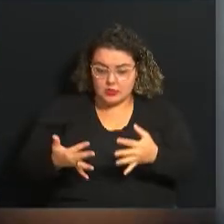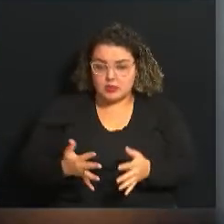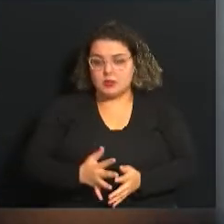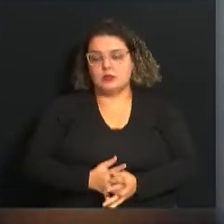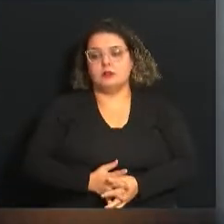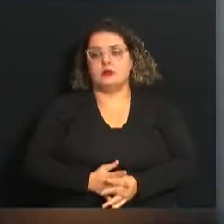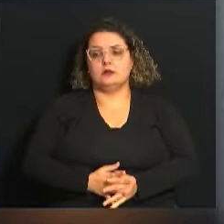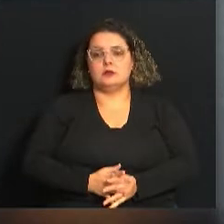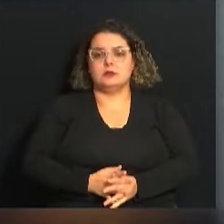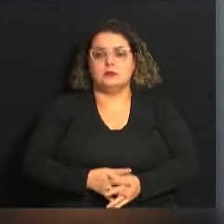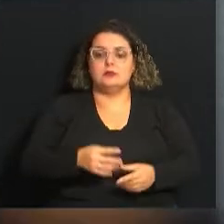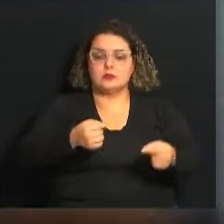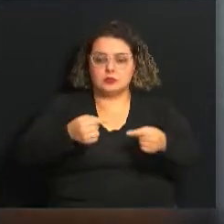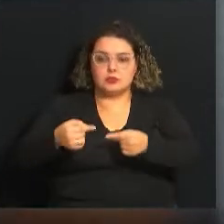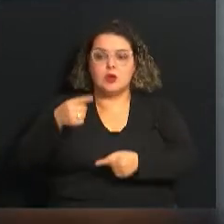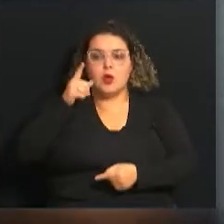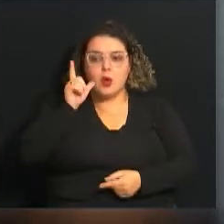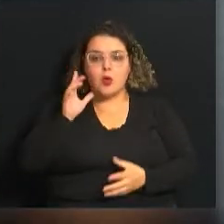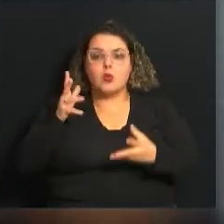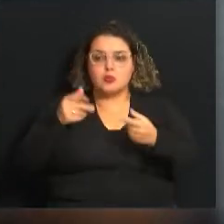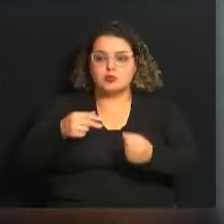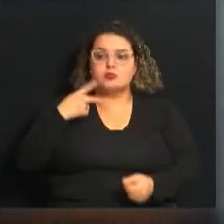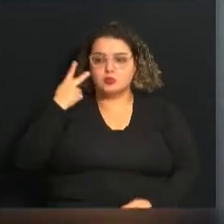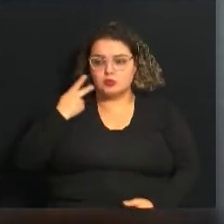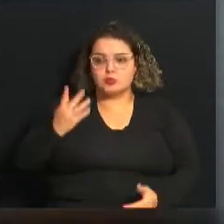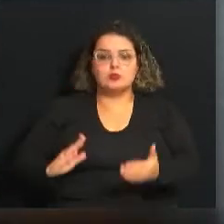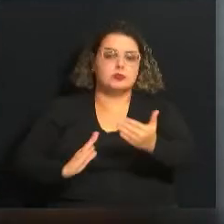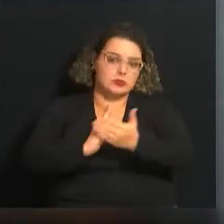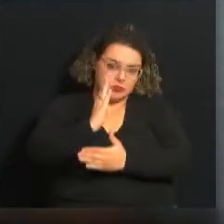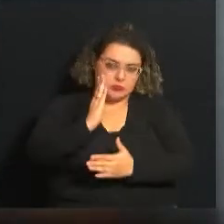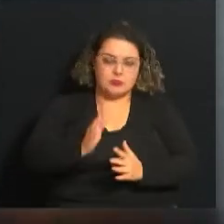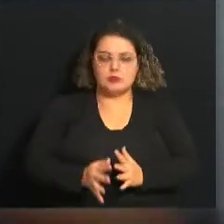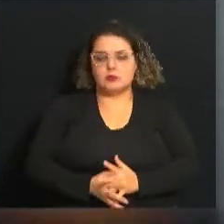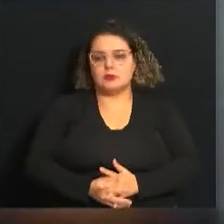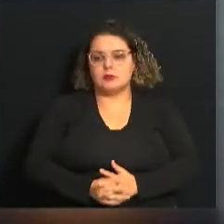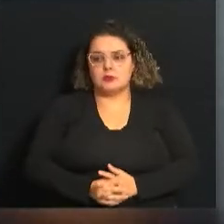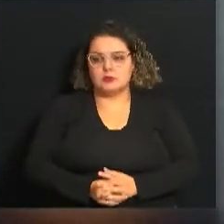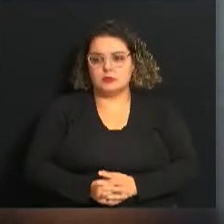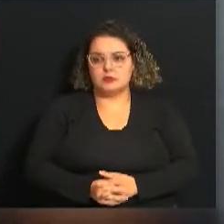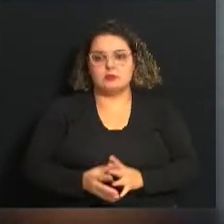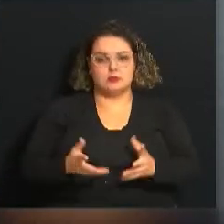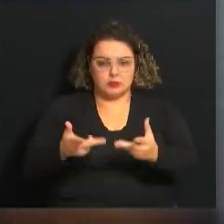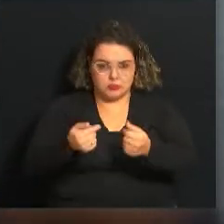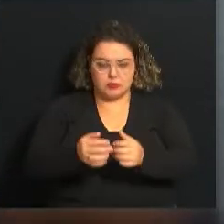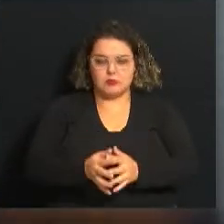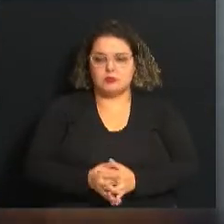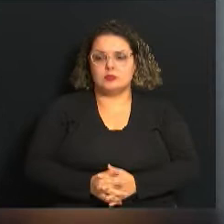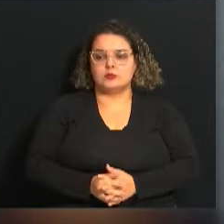foi discutido ontem com todos os vereadores e aprovado por todos.